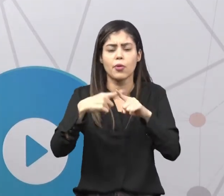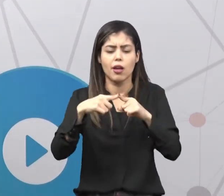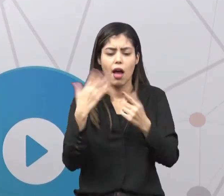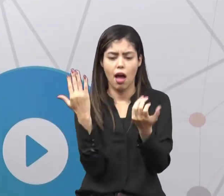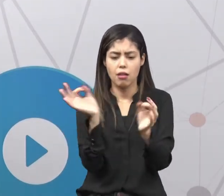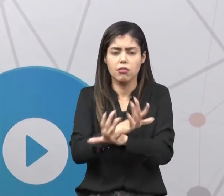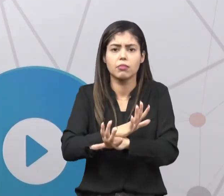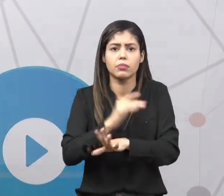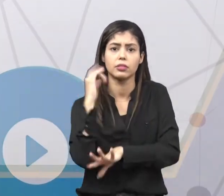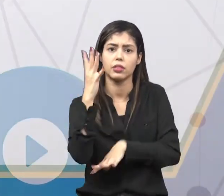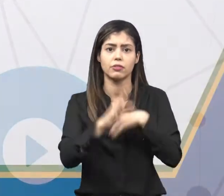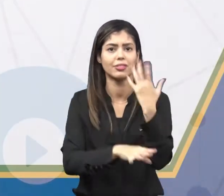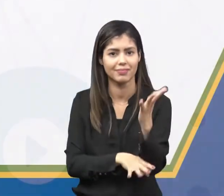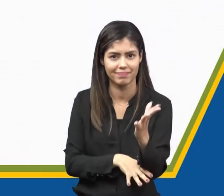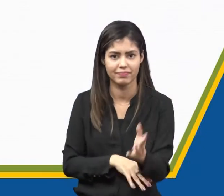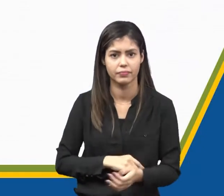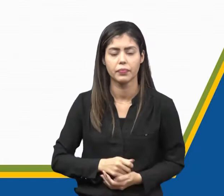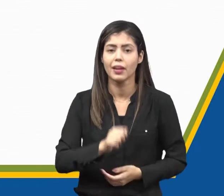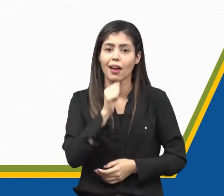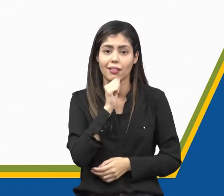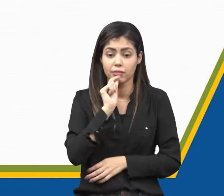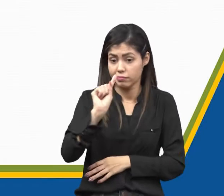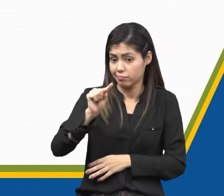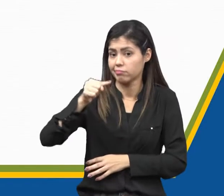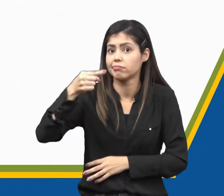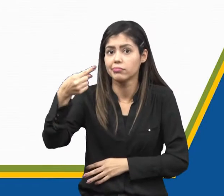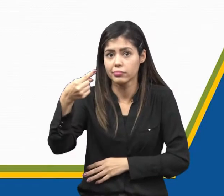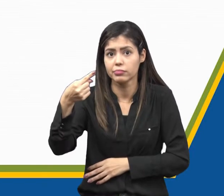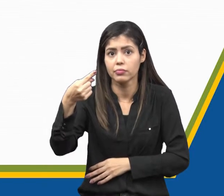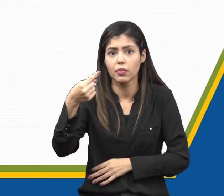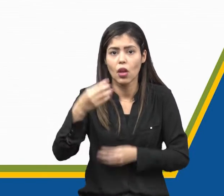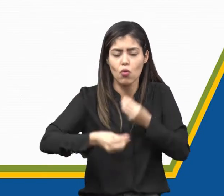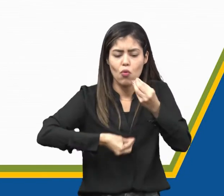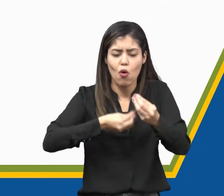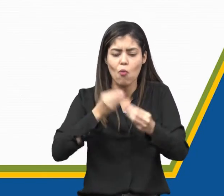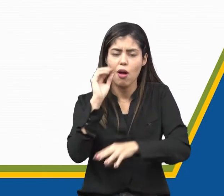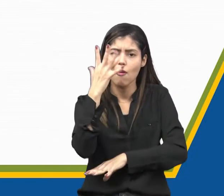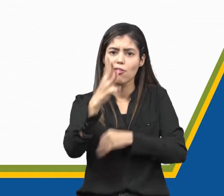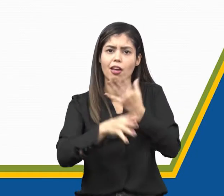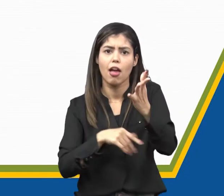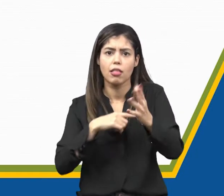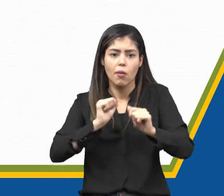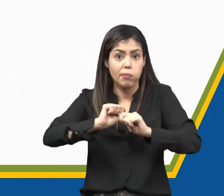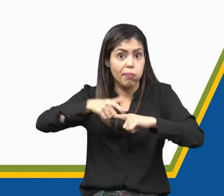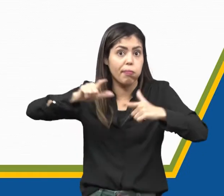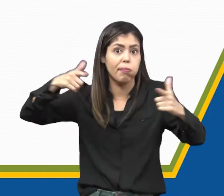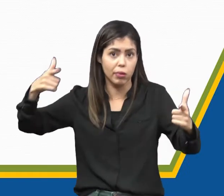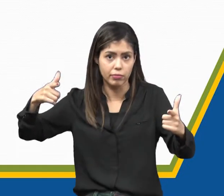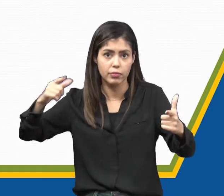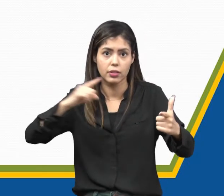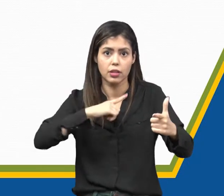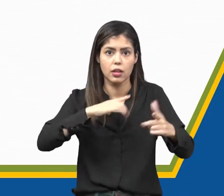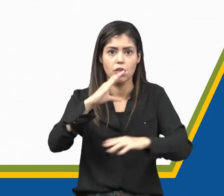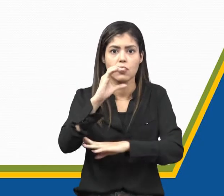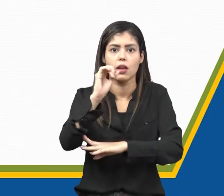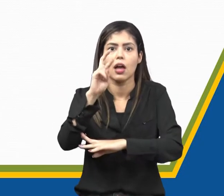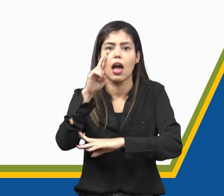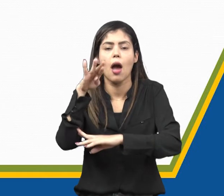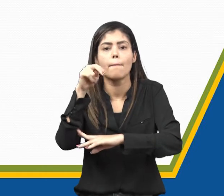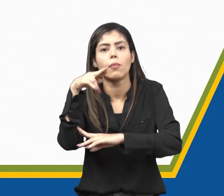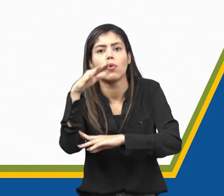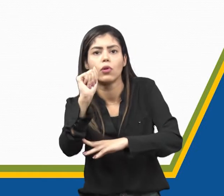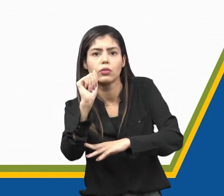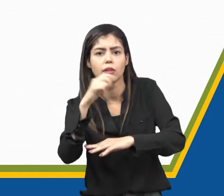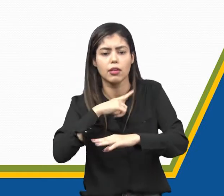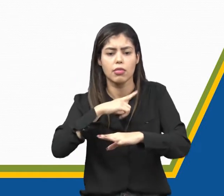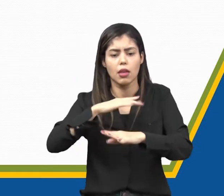destruição das florestas. Além disso, né, como a floresta ela armazena grande parte do carbono que é